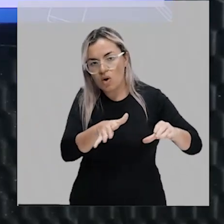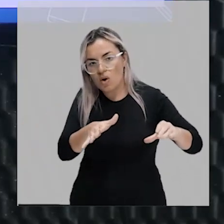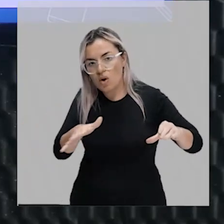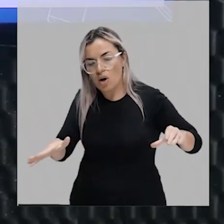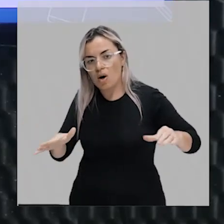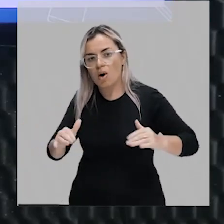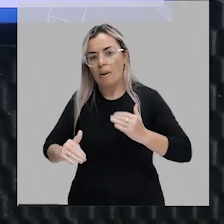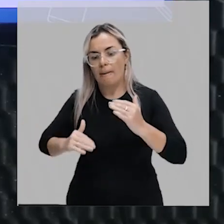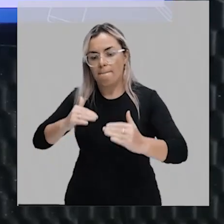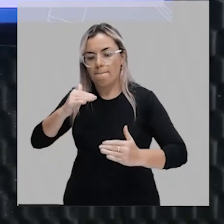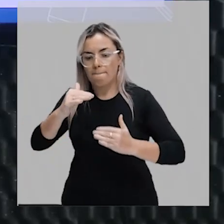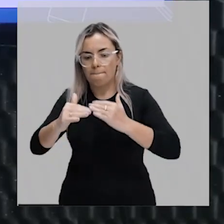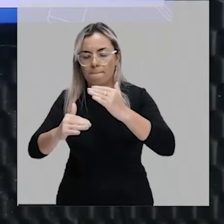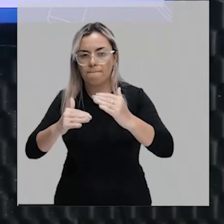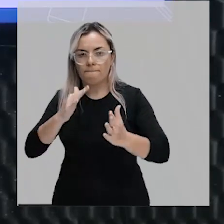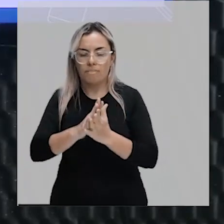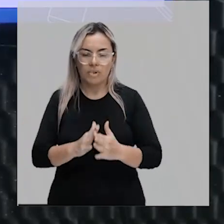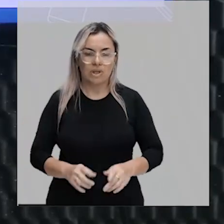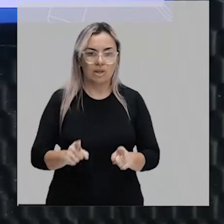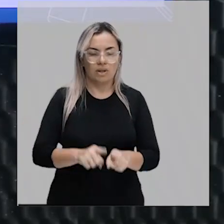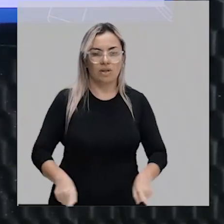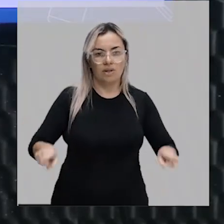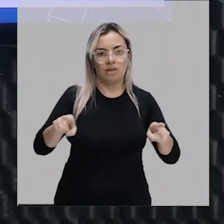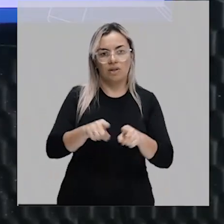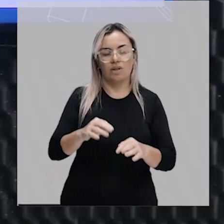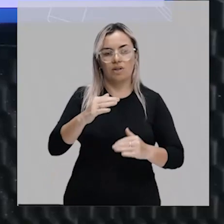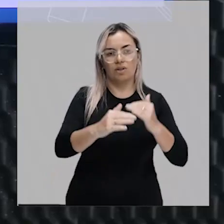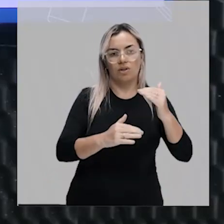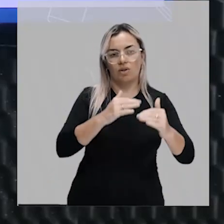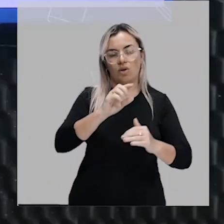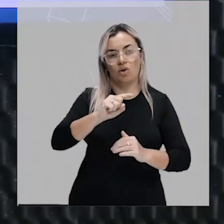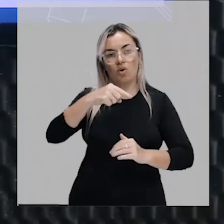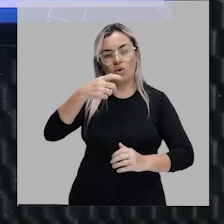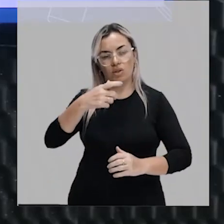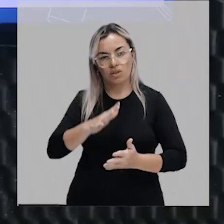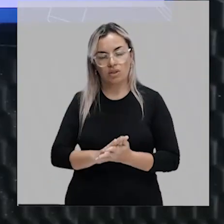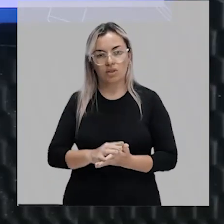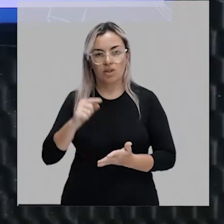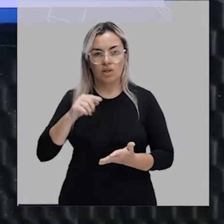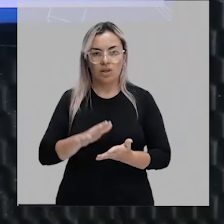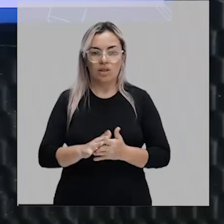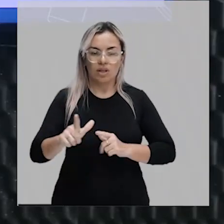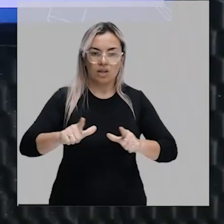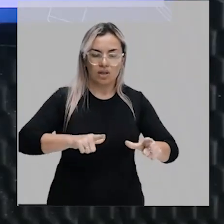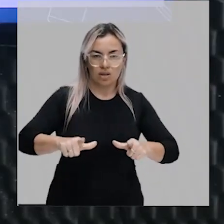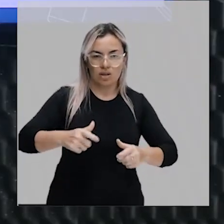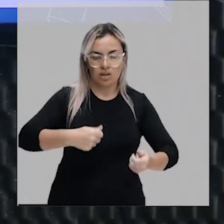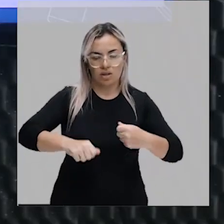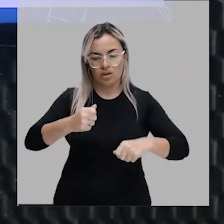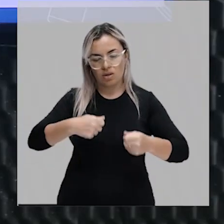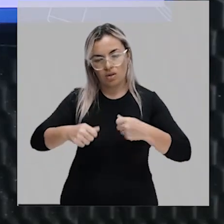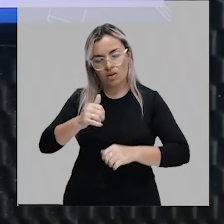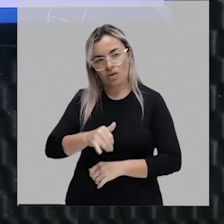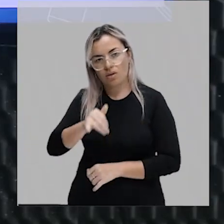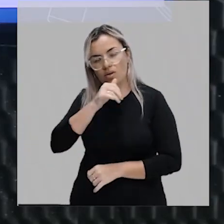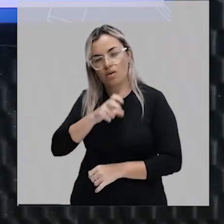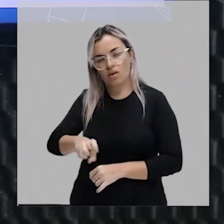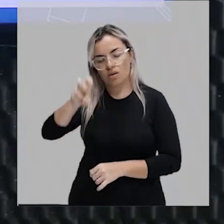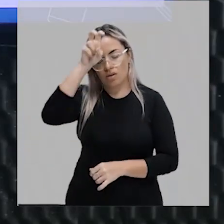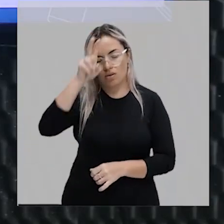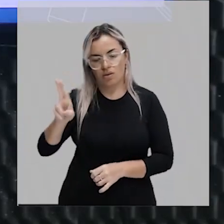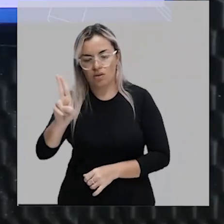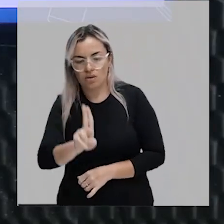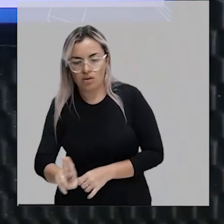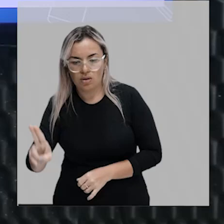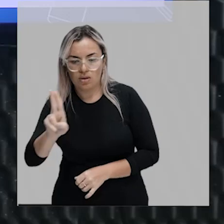mesmo o desenvolvimento de outras atividades econômicas, como por exemplo, no Egito se